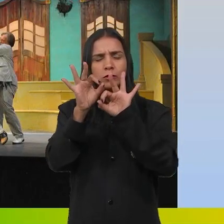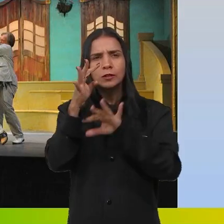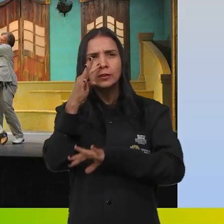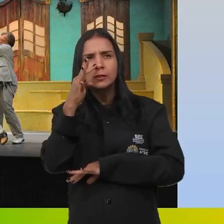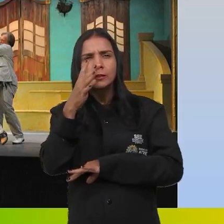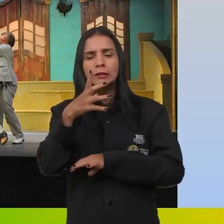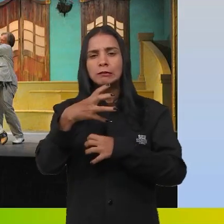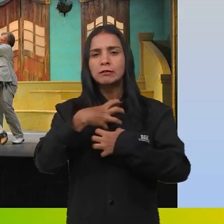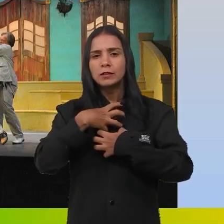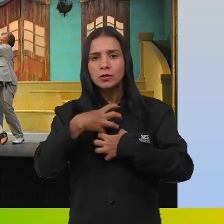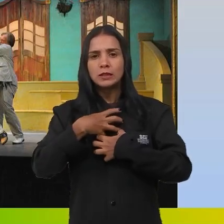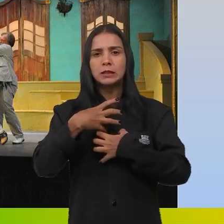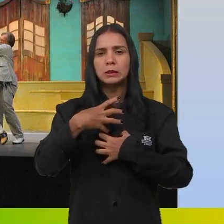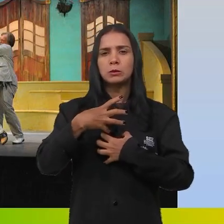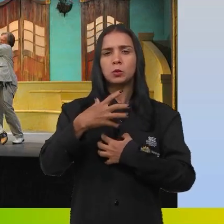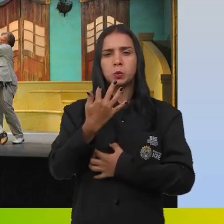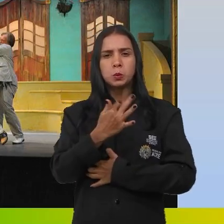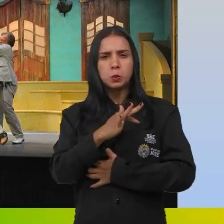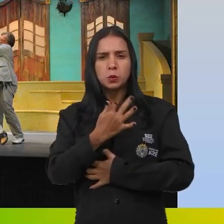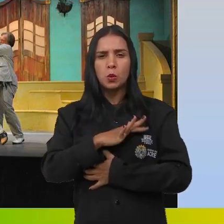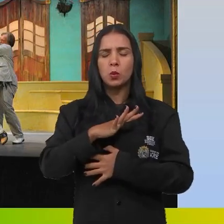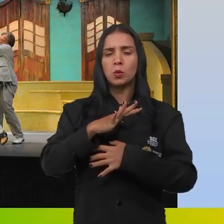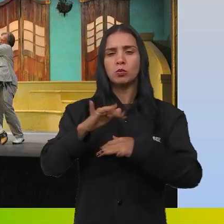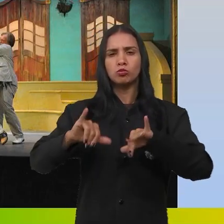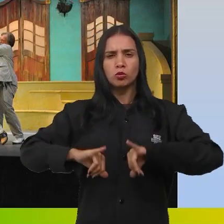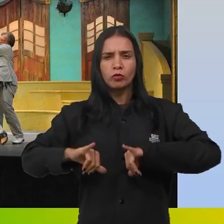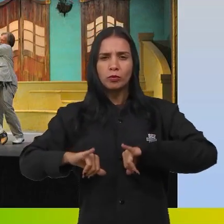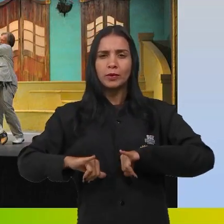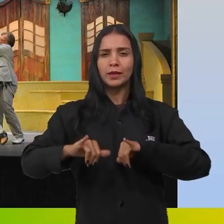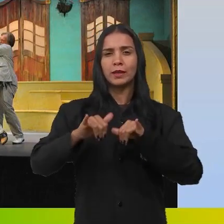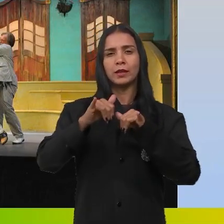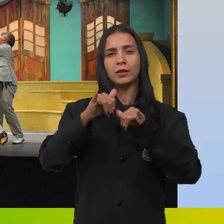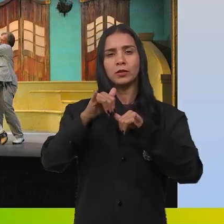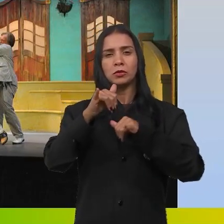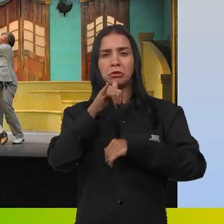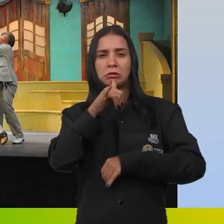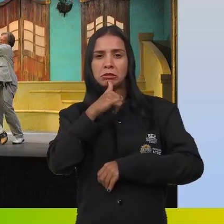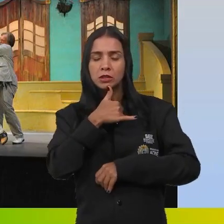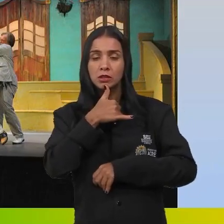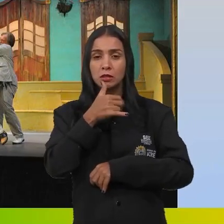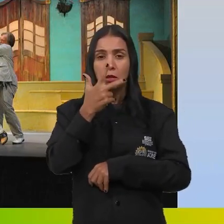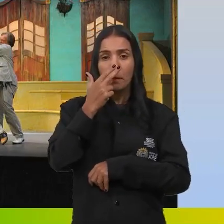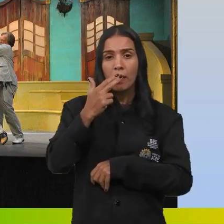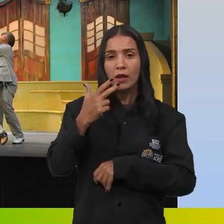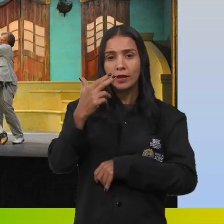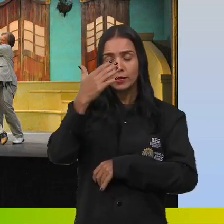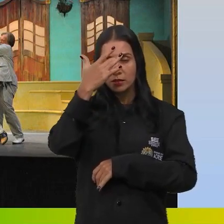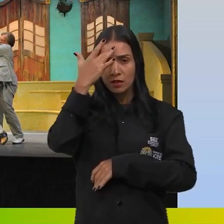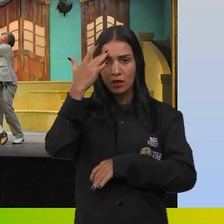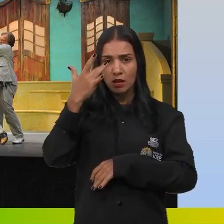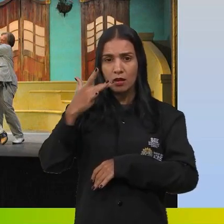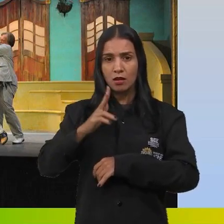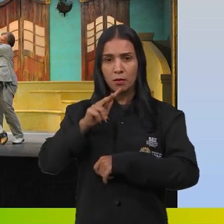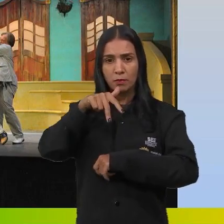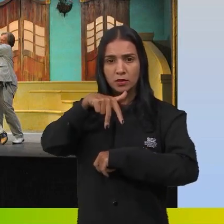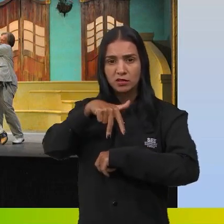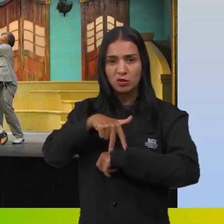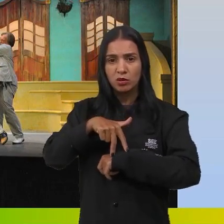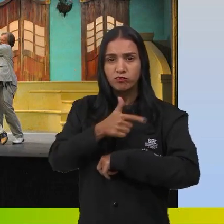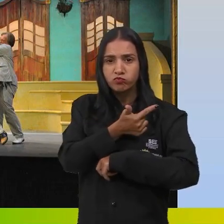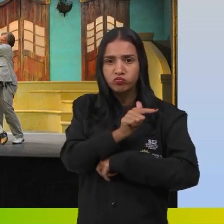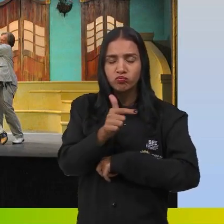Dor, tristeza, remete à ideia de um corpo que está protestando sem